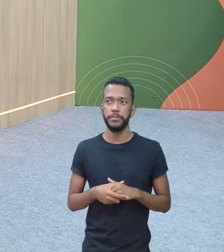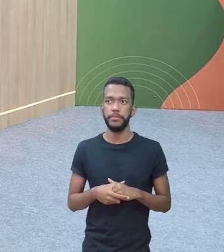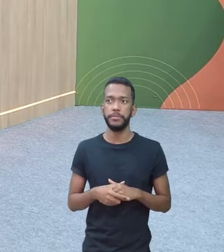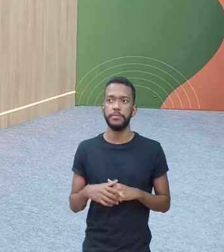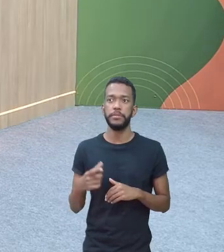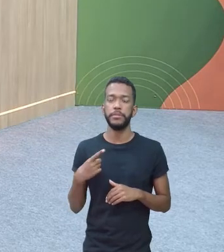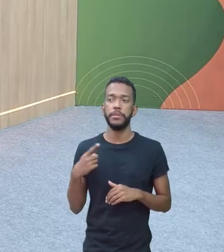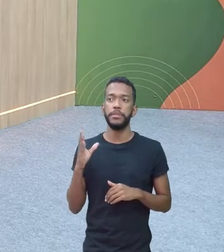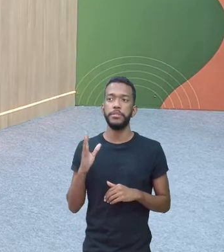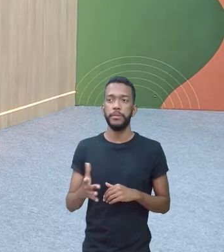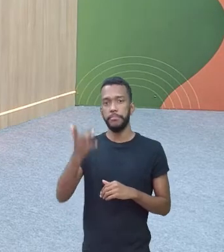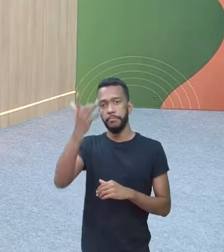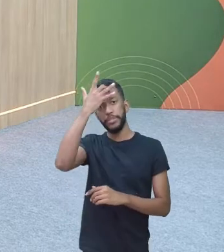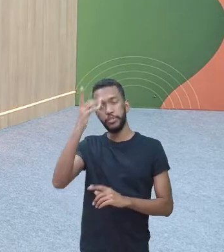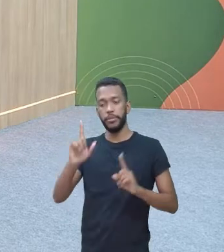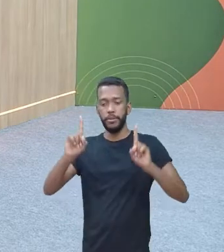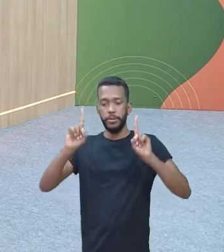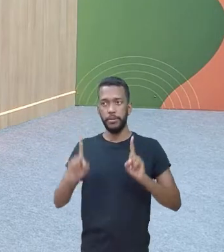A pessoa que saca